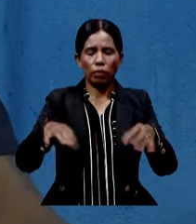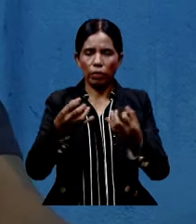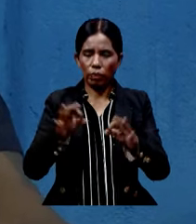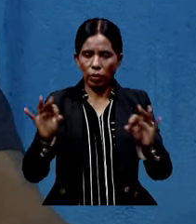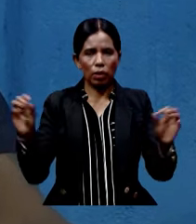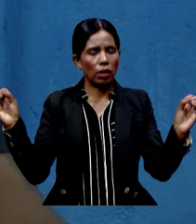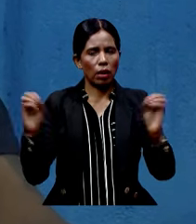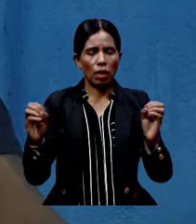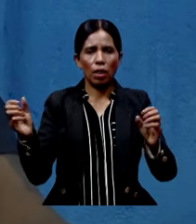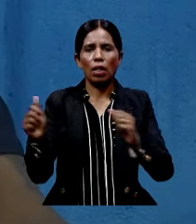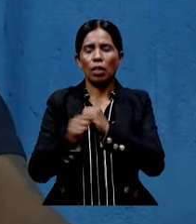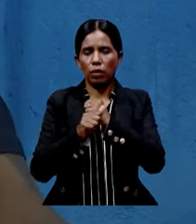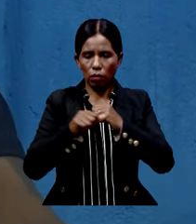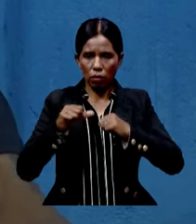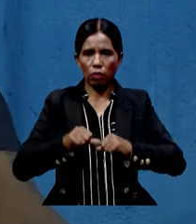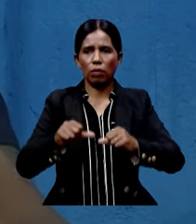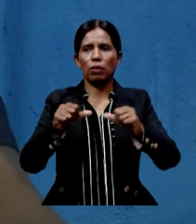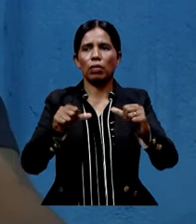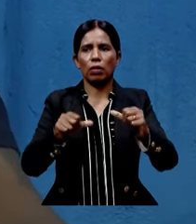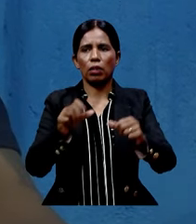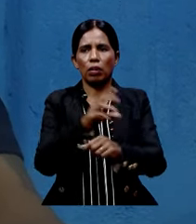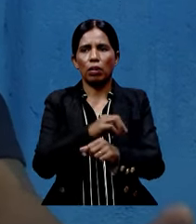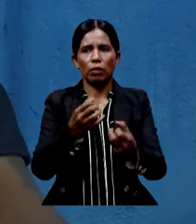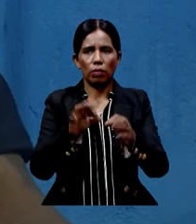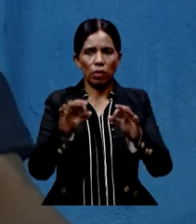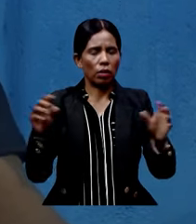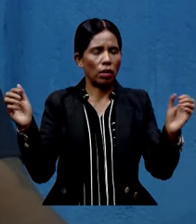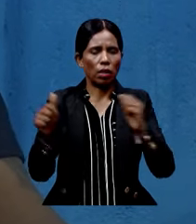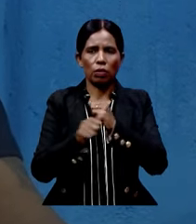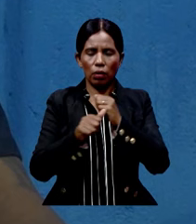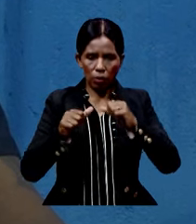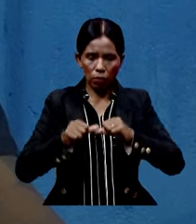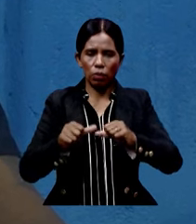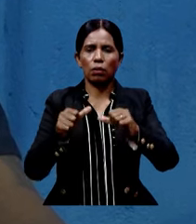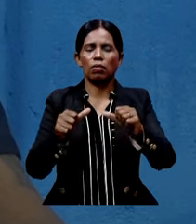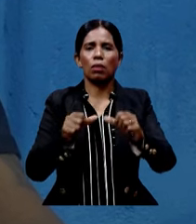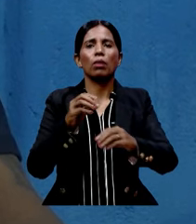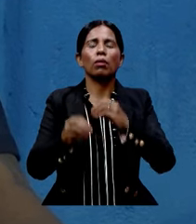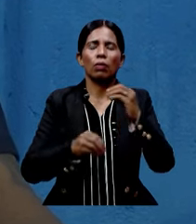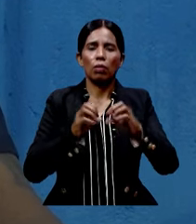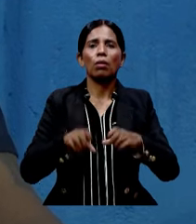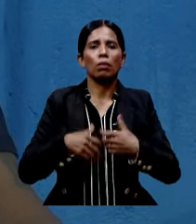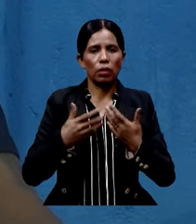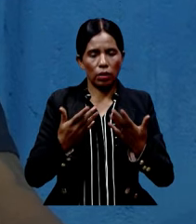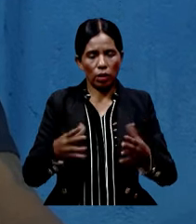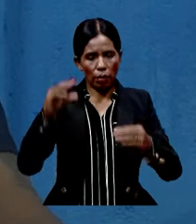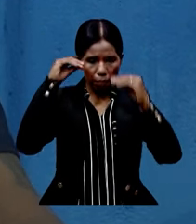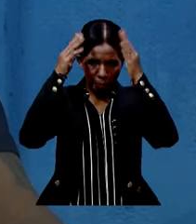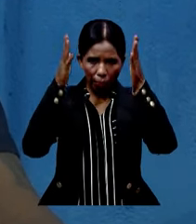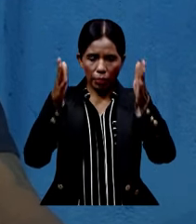ação continua, contrato professor Sira remata no la ia ação continua, kona ba oinsa professores